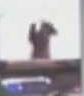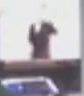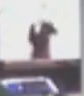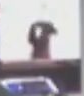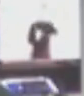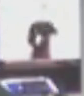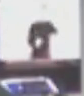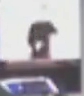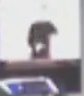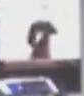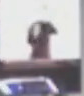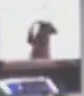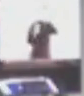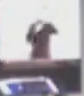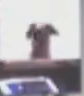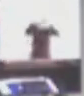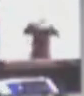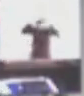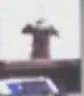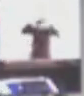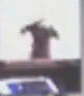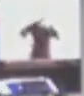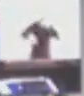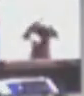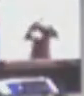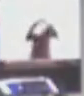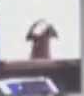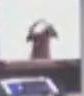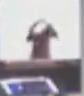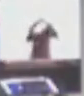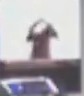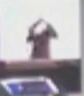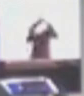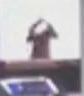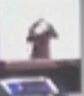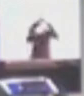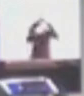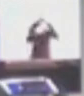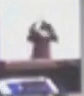Os deputados acabaram entrando em concurso, Israel,